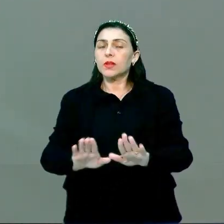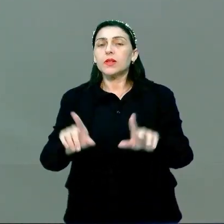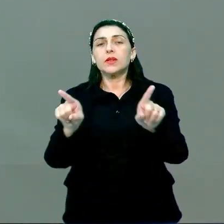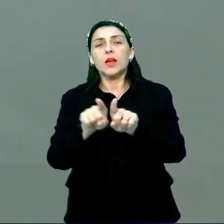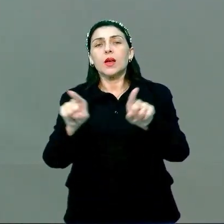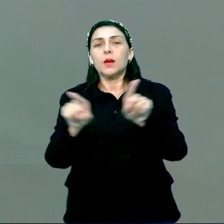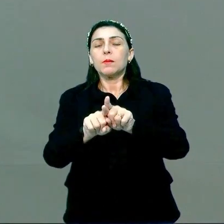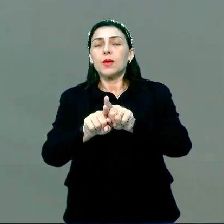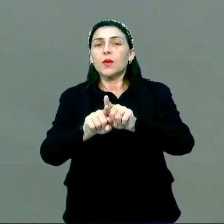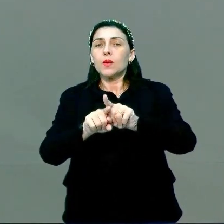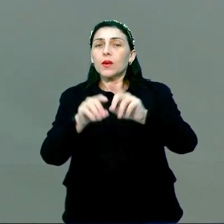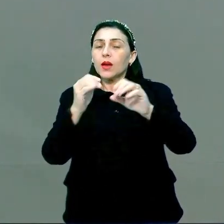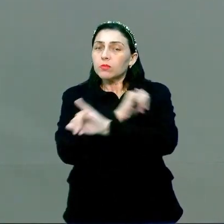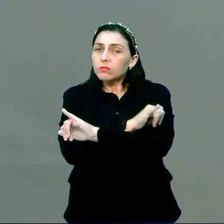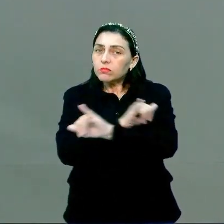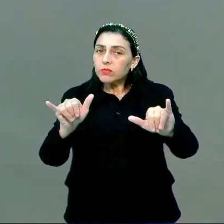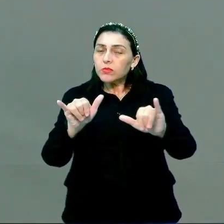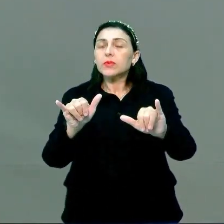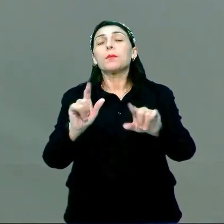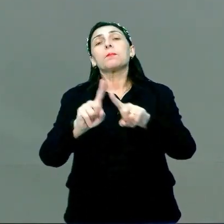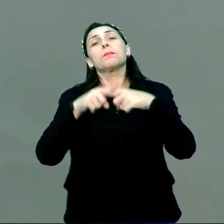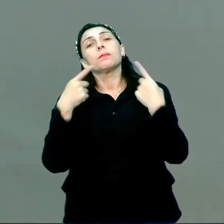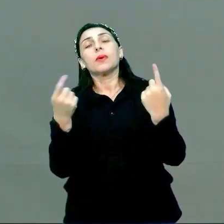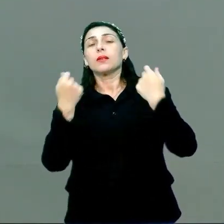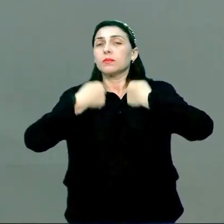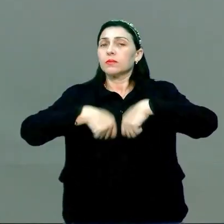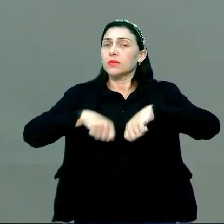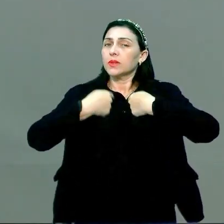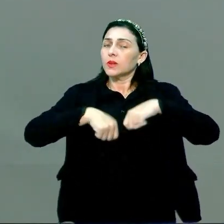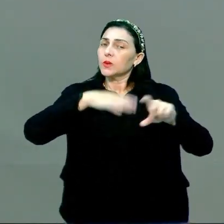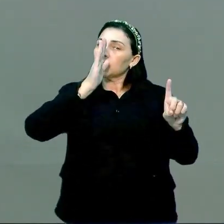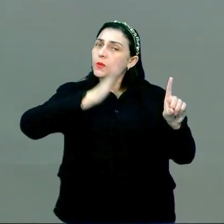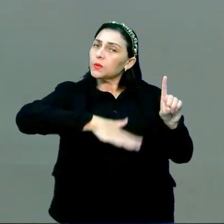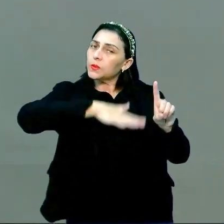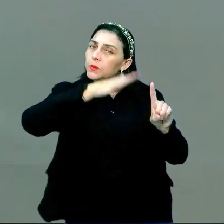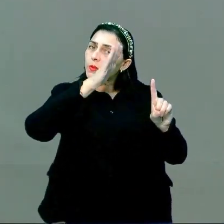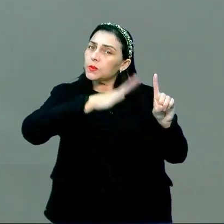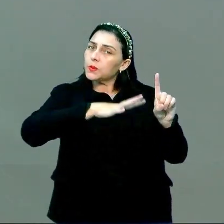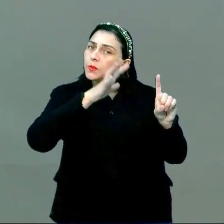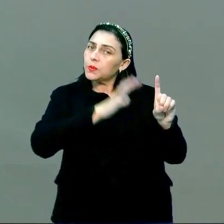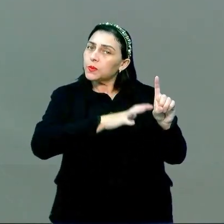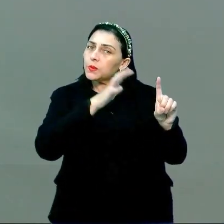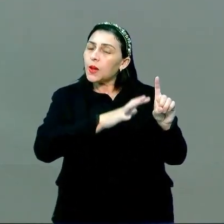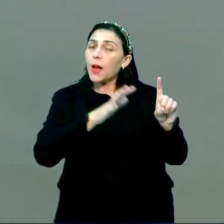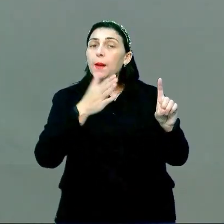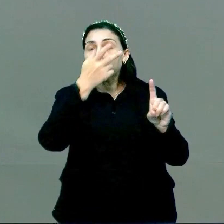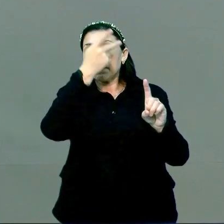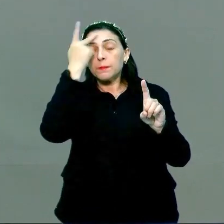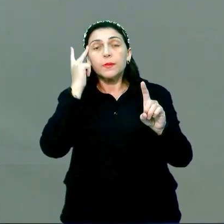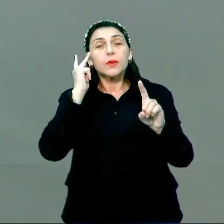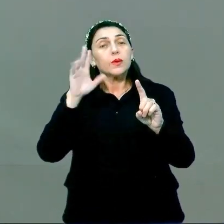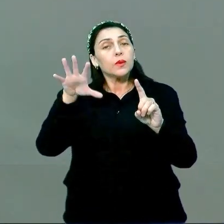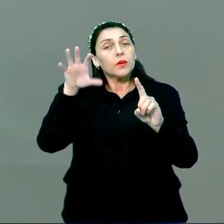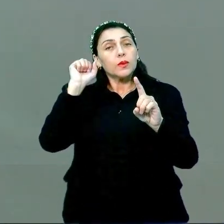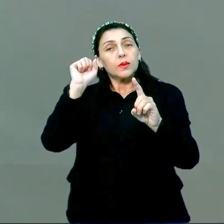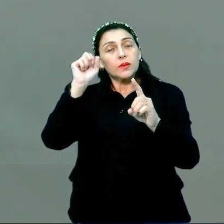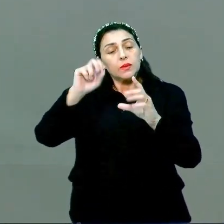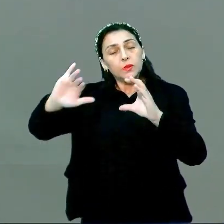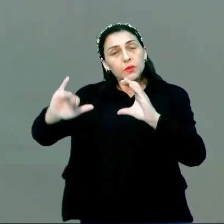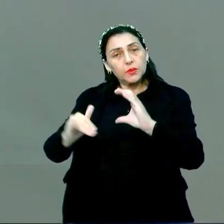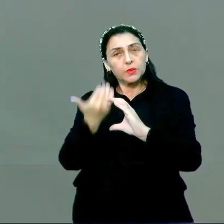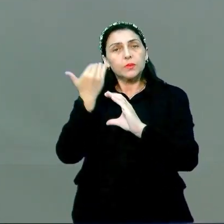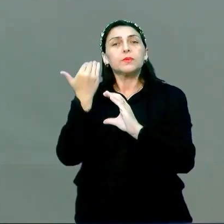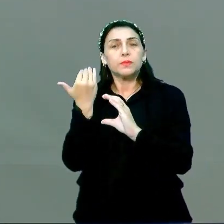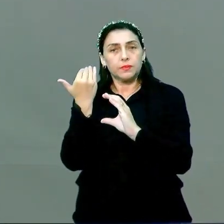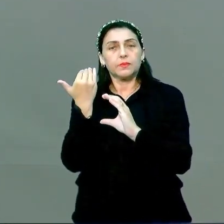Eu quero transmitir uma informação, mas eu preciso persuadir o meu receptor é aquele que vai receber